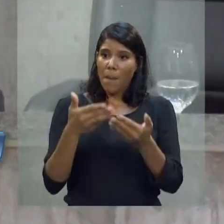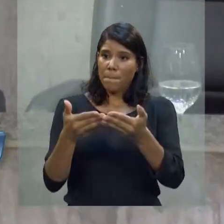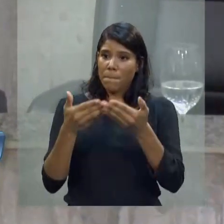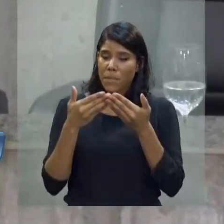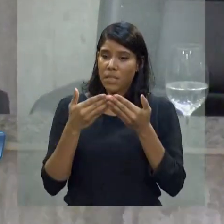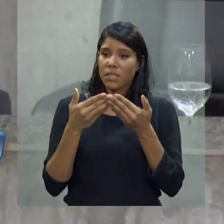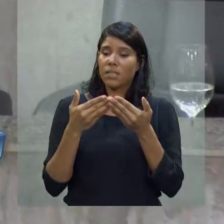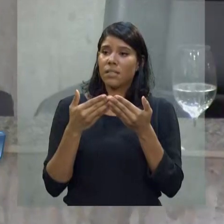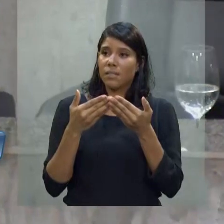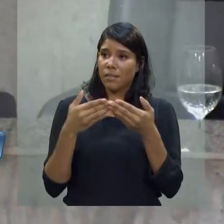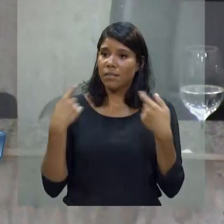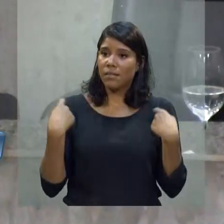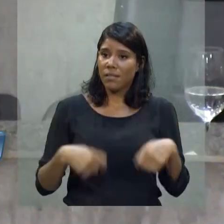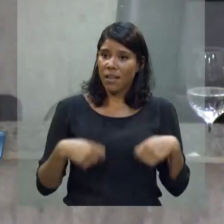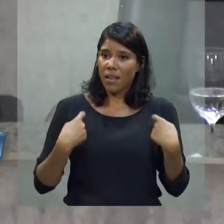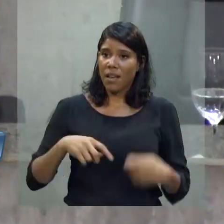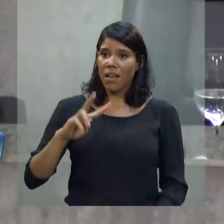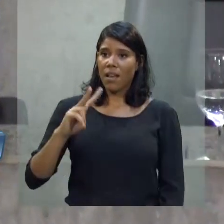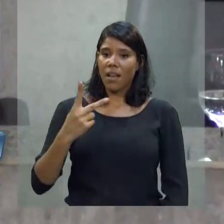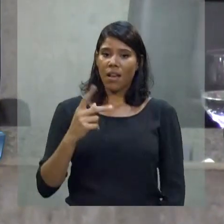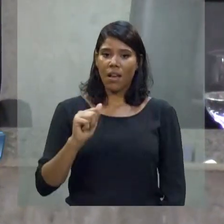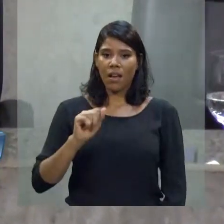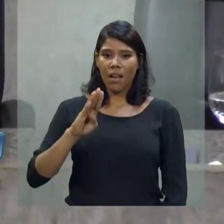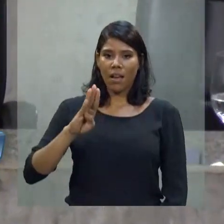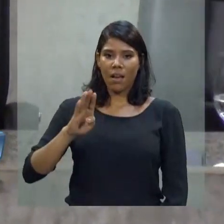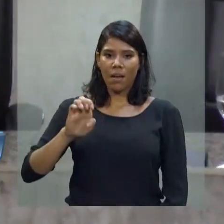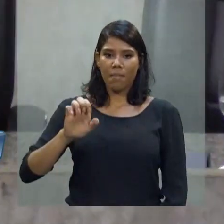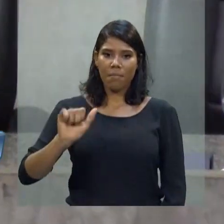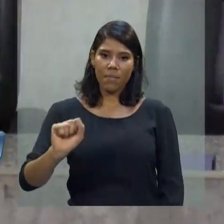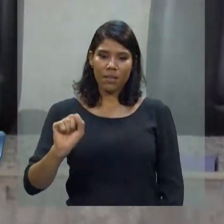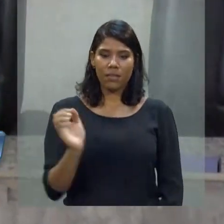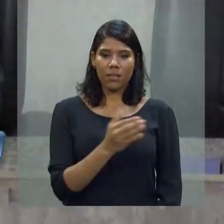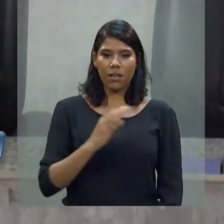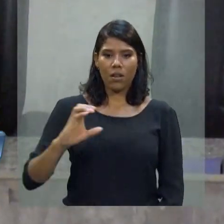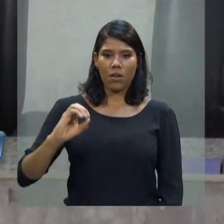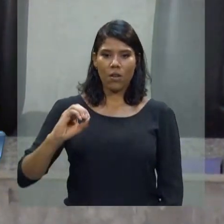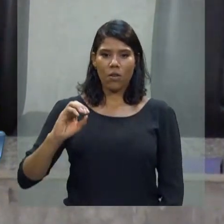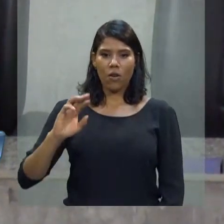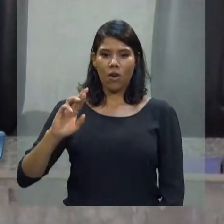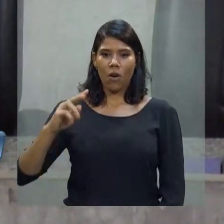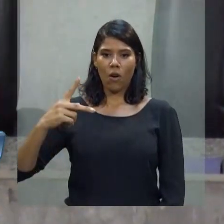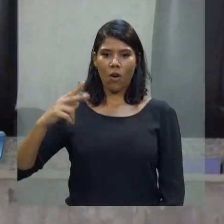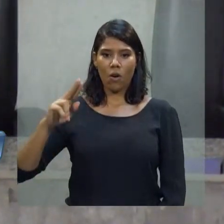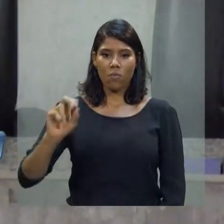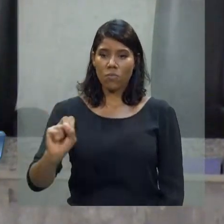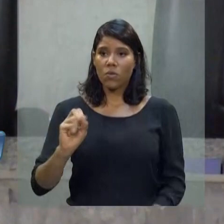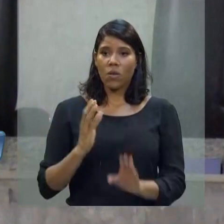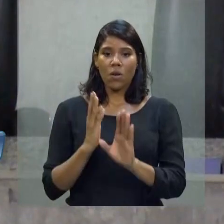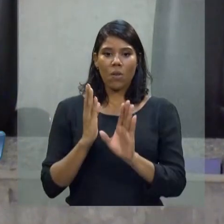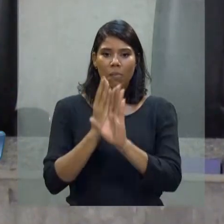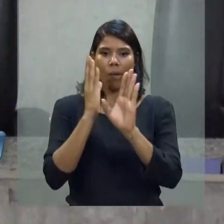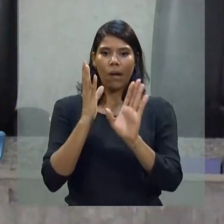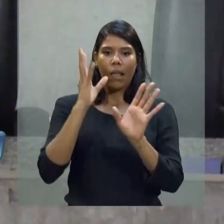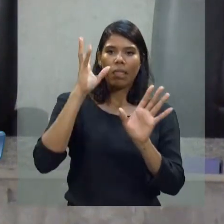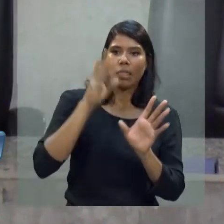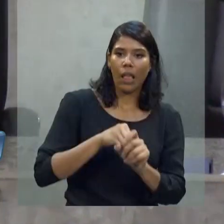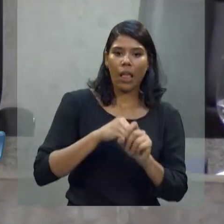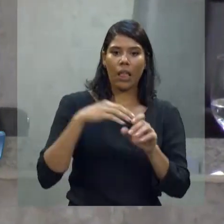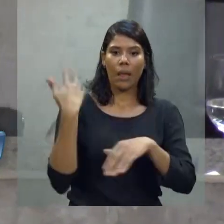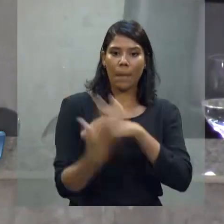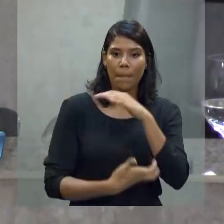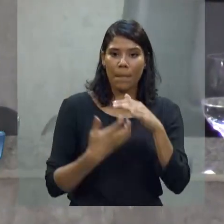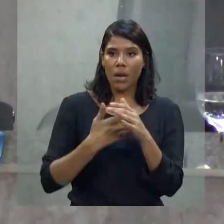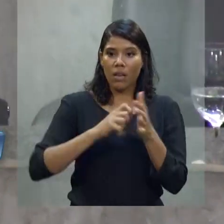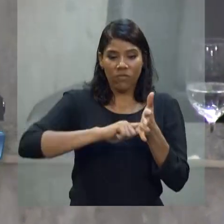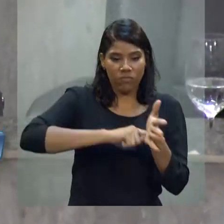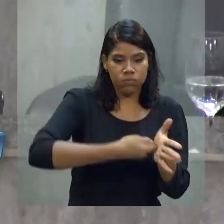habeas corpus para poder não sair de uma prisão de dentro de uma empresa que é de um patrimônio